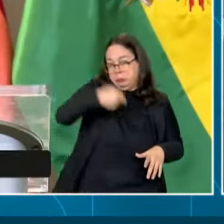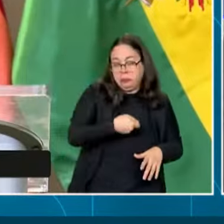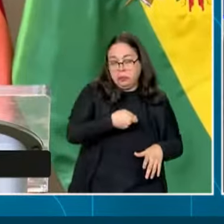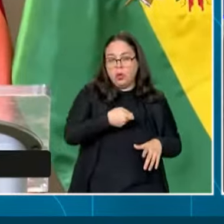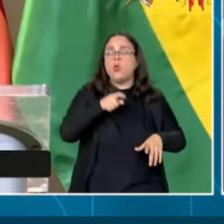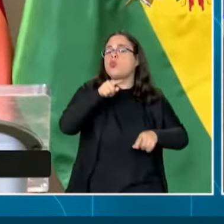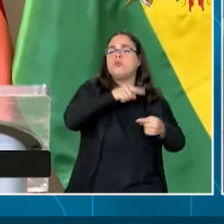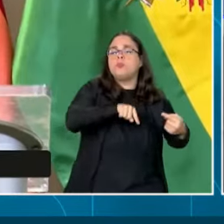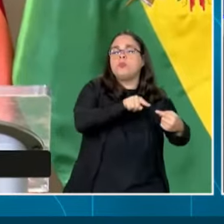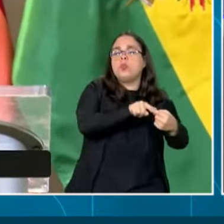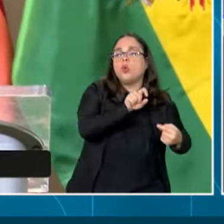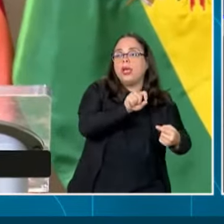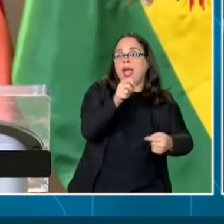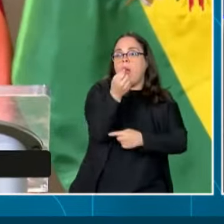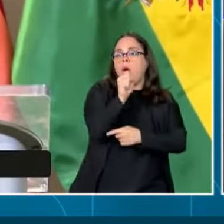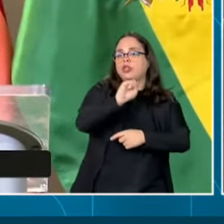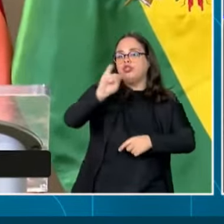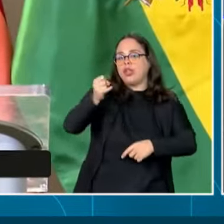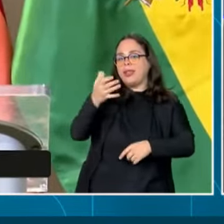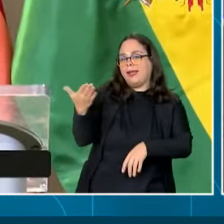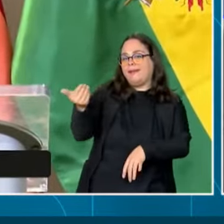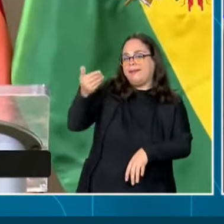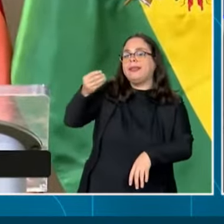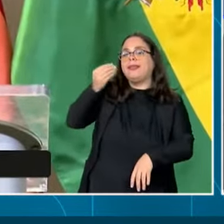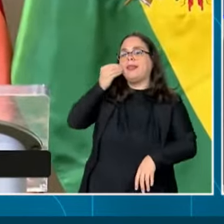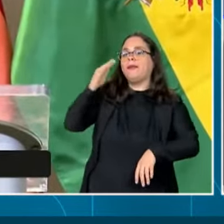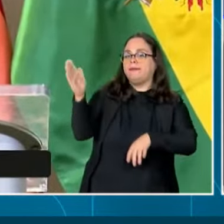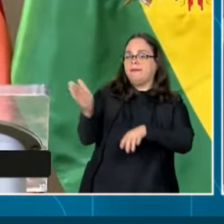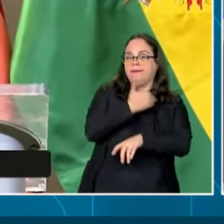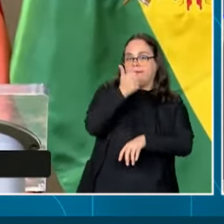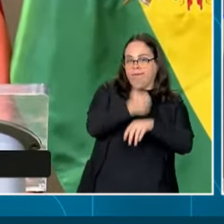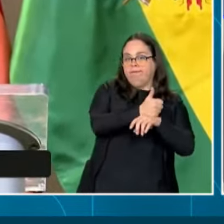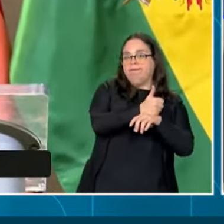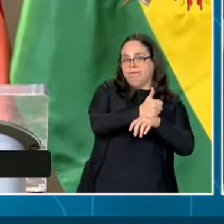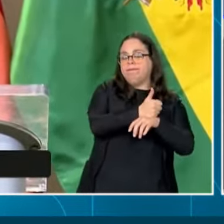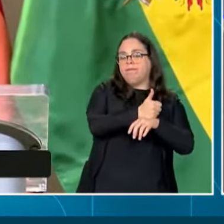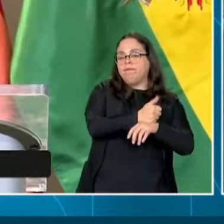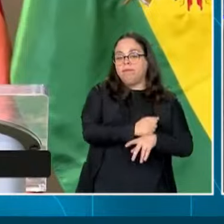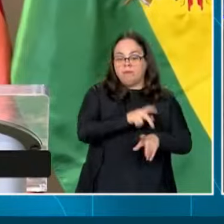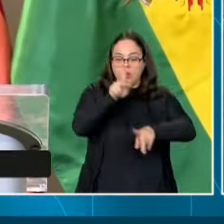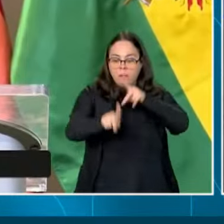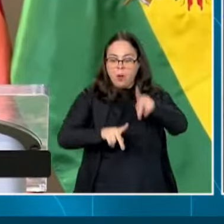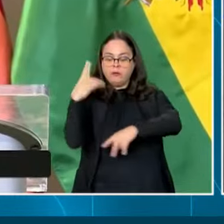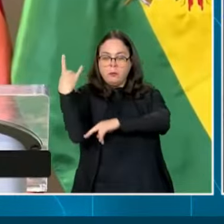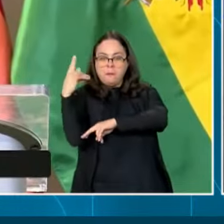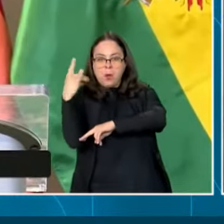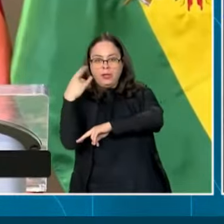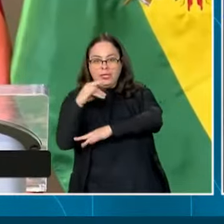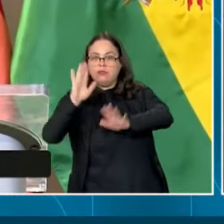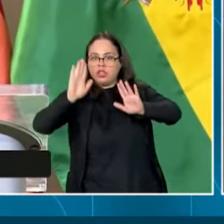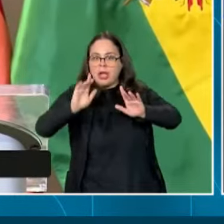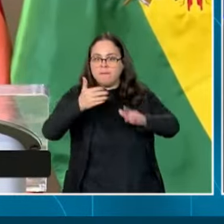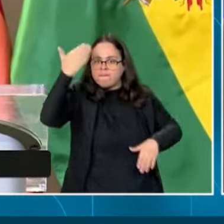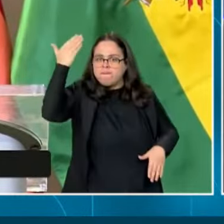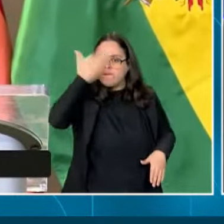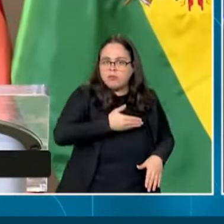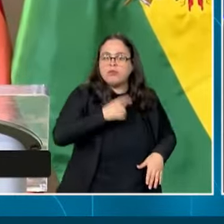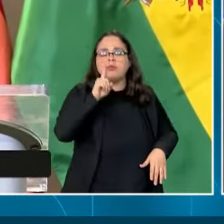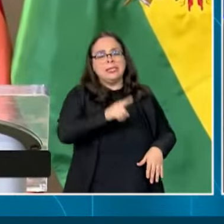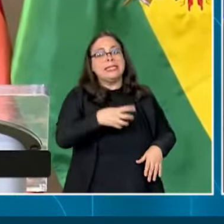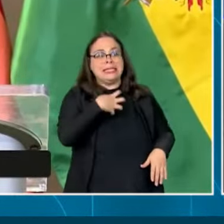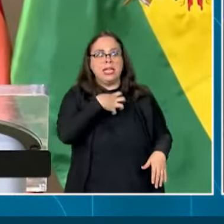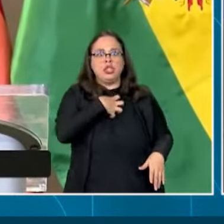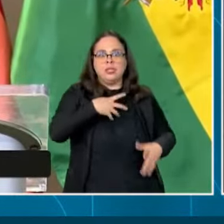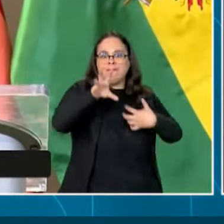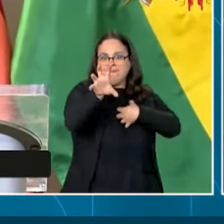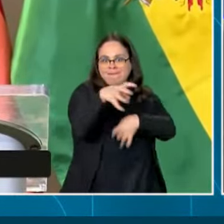de segurar a melhor ou piora desses índices, aquela parcela que apoia vai continuar apoiando, e aqueles 30% mais ligados ao bolsonarismo